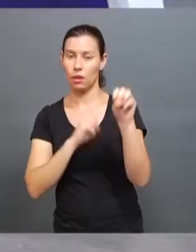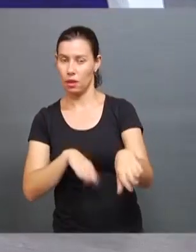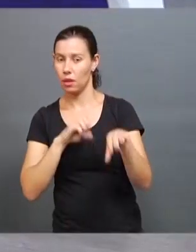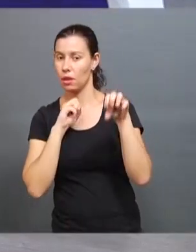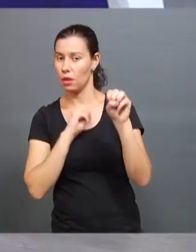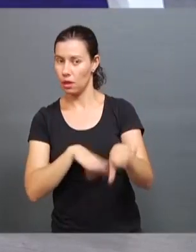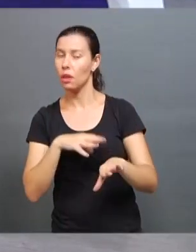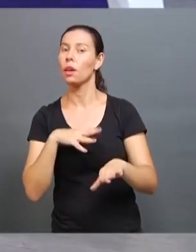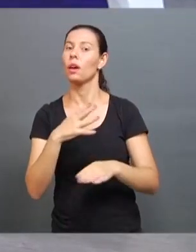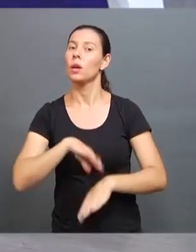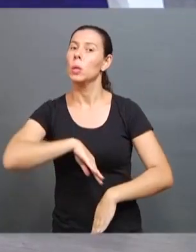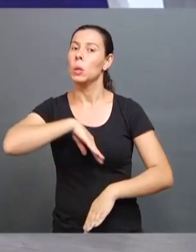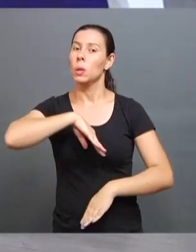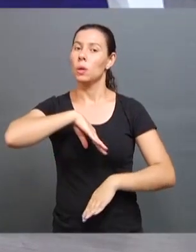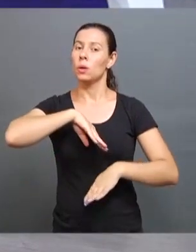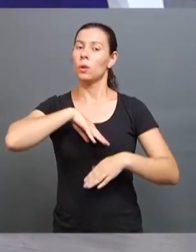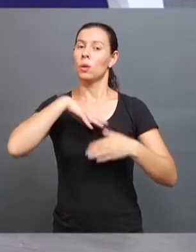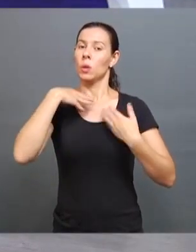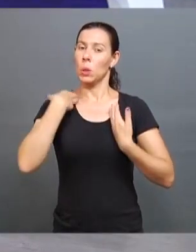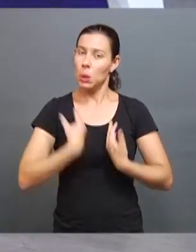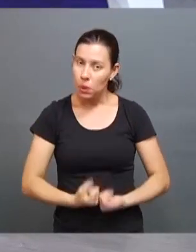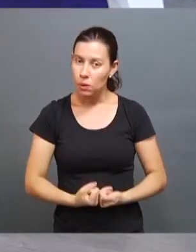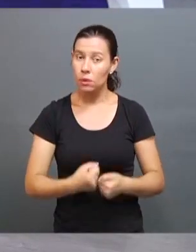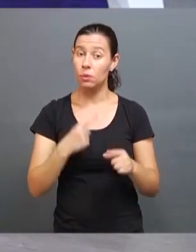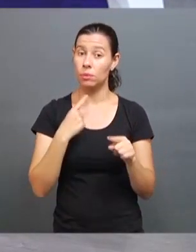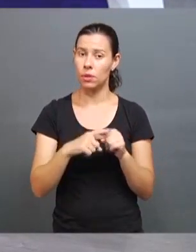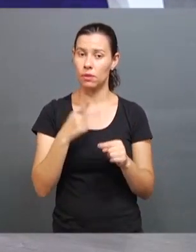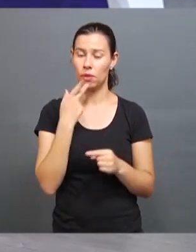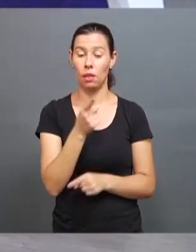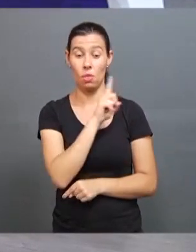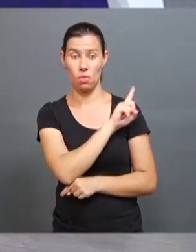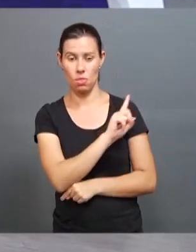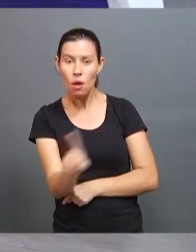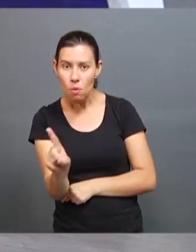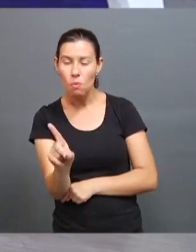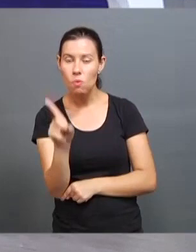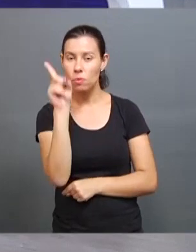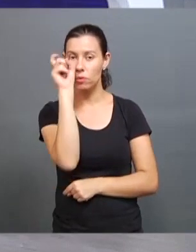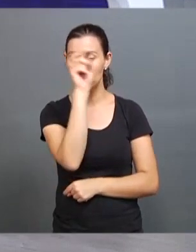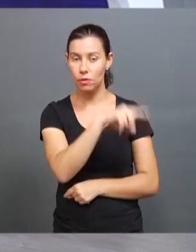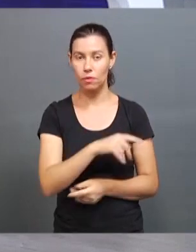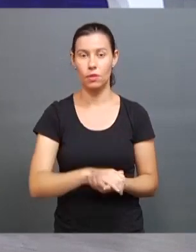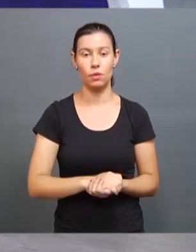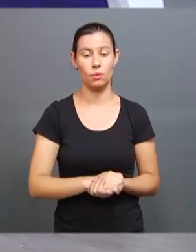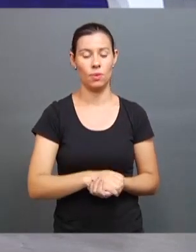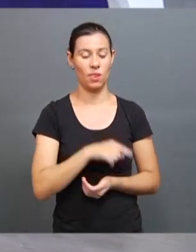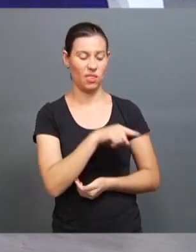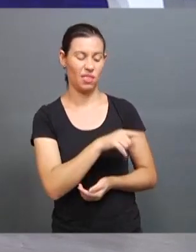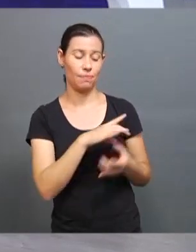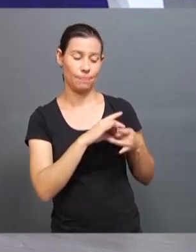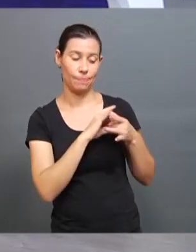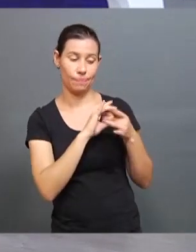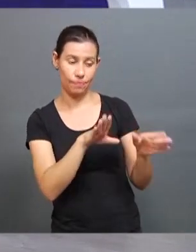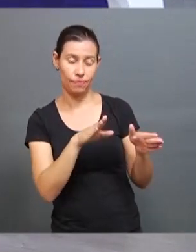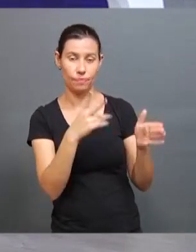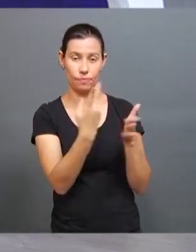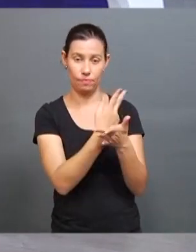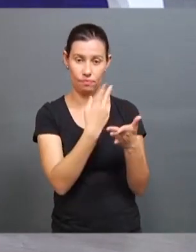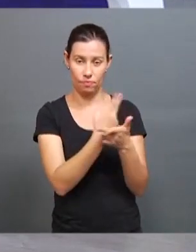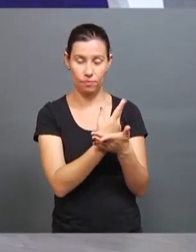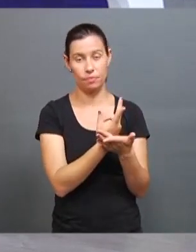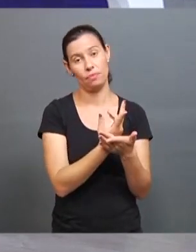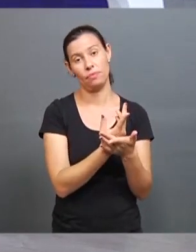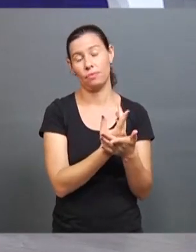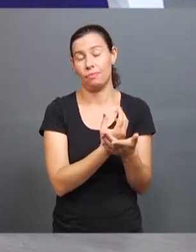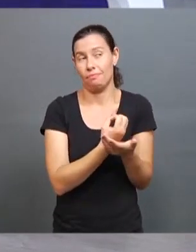assim, é difícil ter que falar não, é difícil ter que ensinar tudo. É muito fácil deixar ele fazer coisa errada, né? É muito fácil a gente ir na casa de um